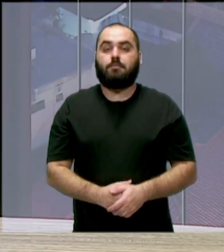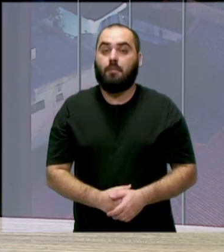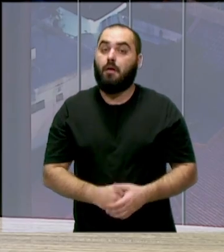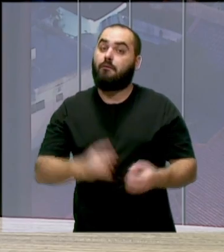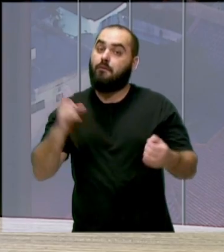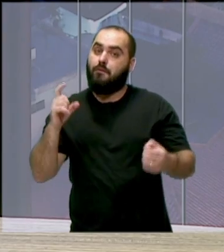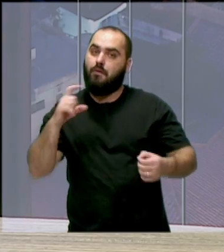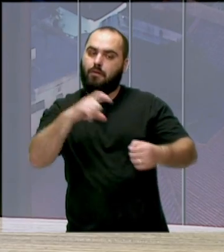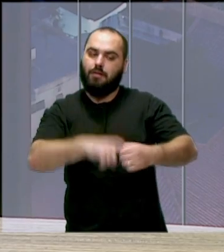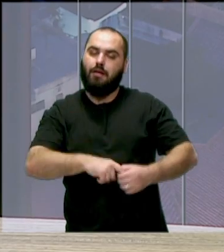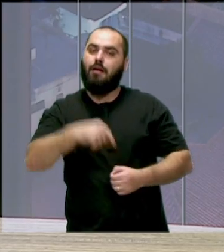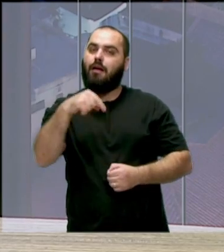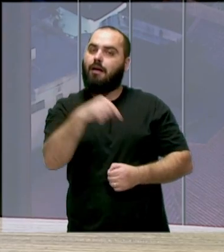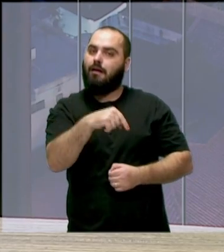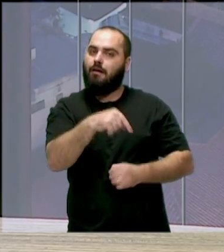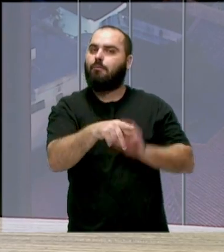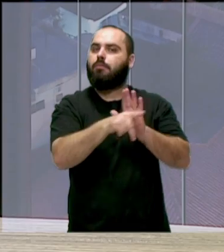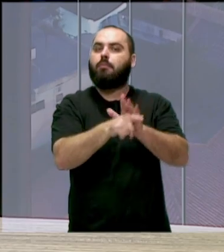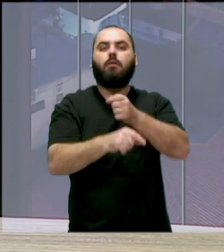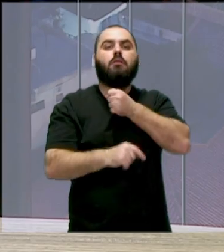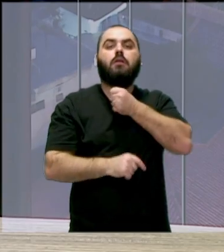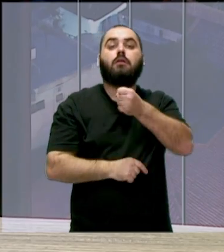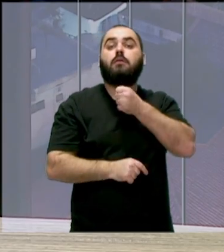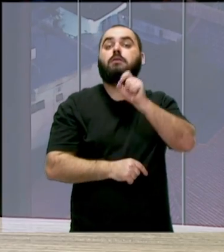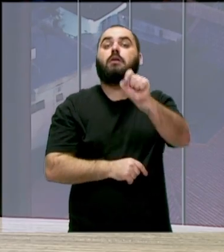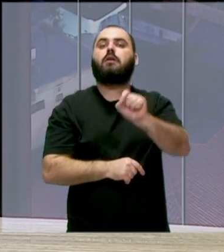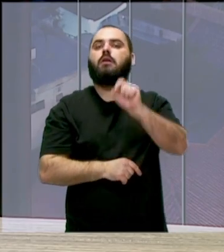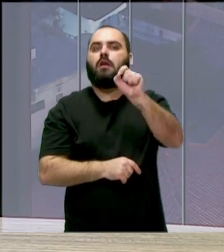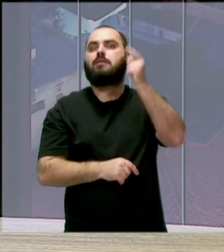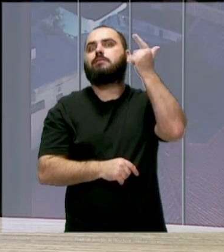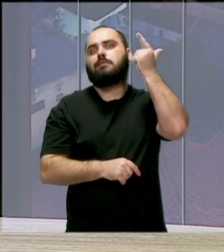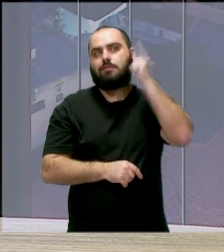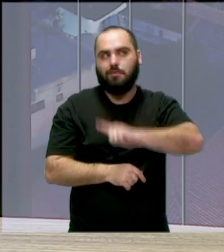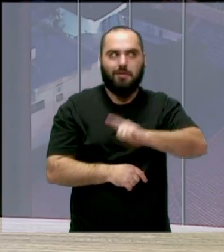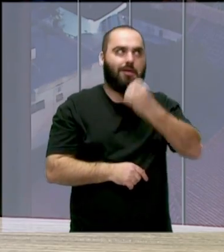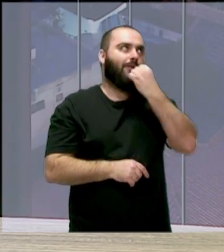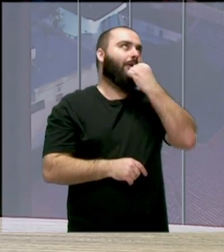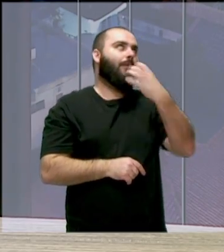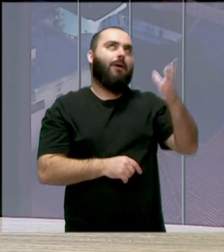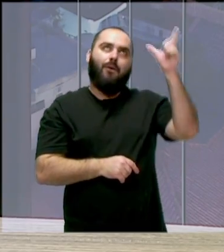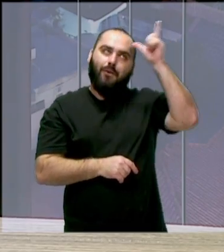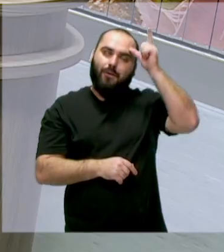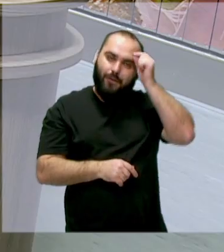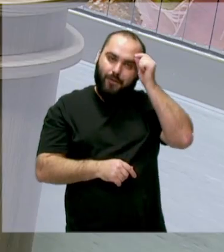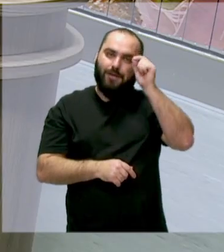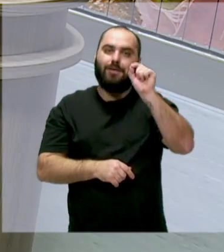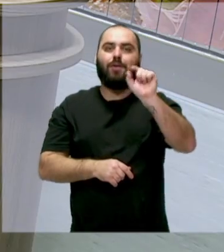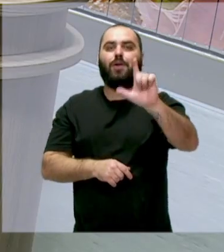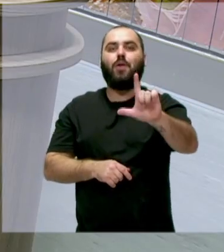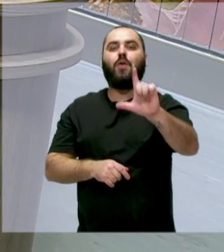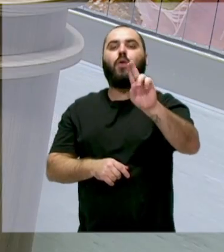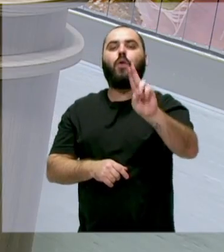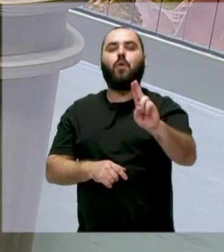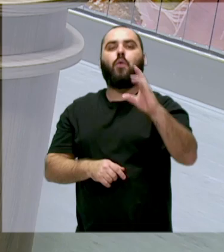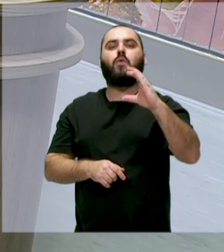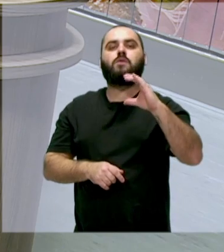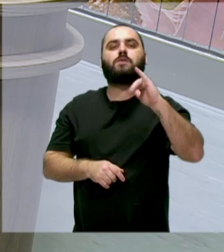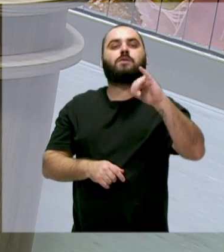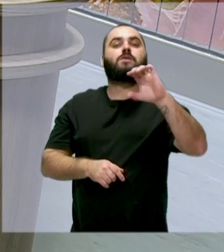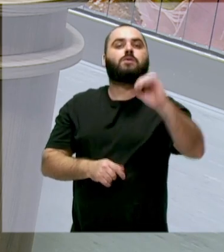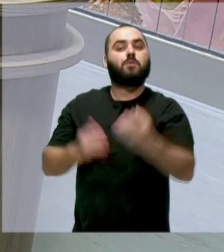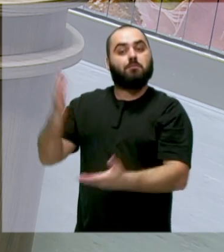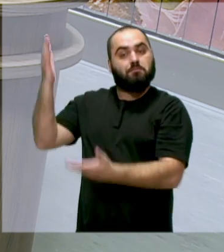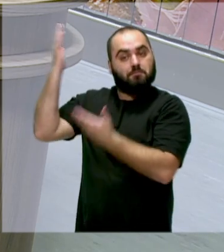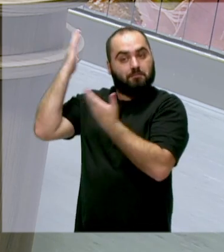Estamos de volta aqui no Câmara Aberta, que hoje entrevista mais uma vez, e que bom, né? O Lúcio Vieira, que é o coordenador